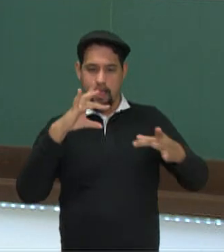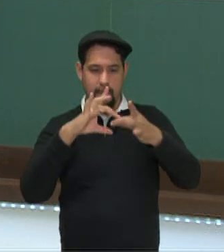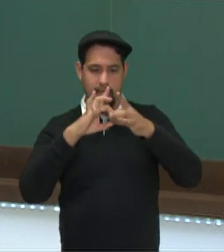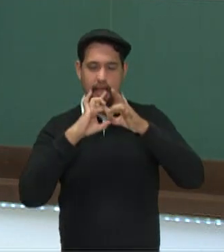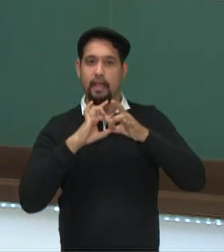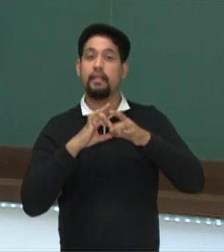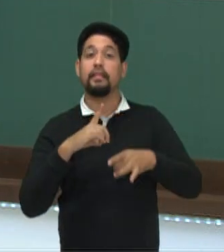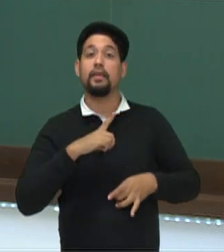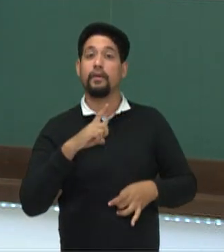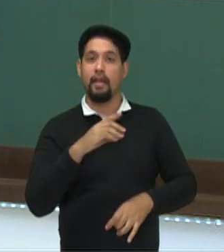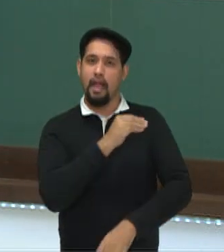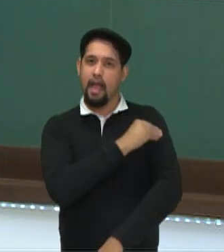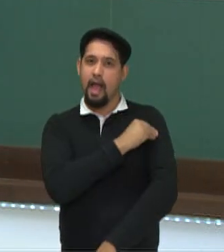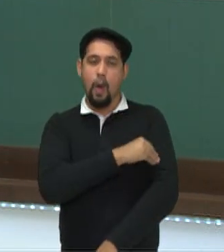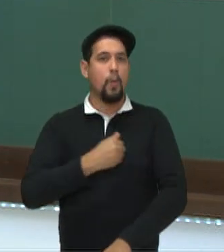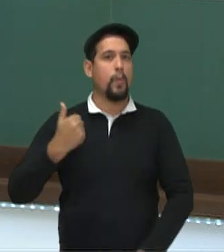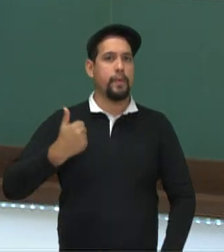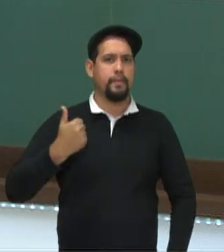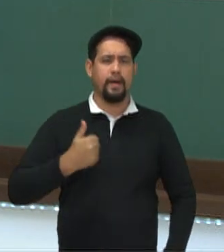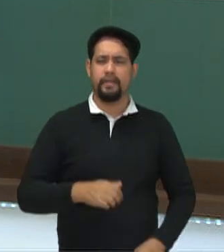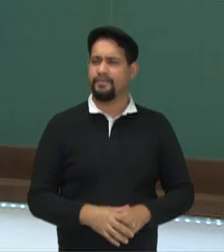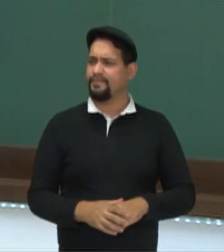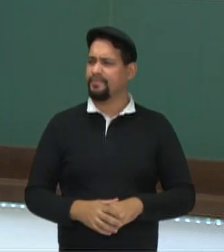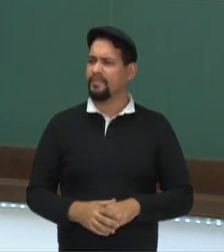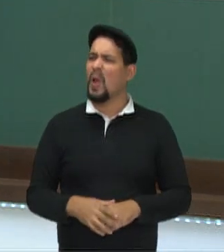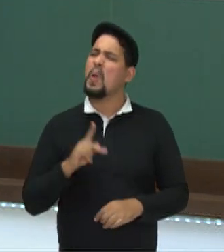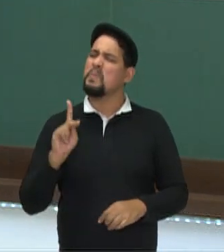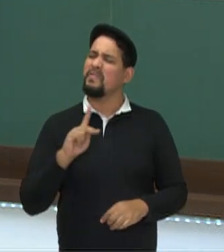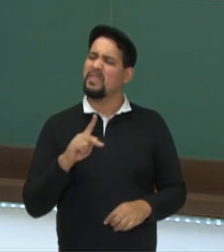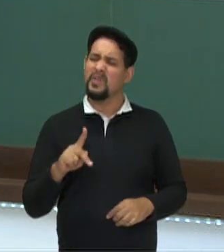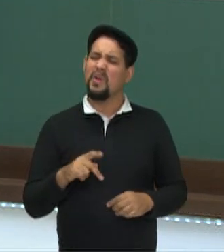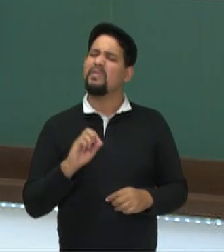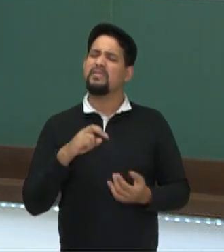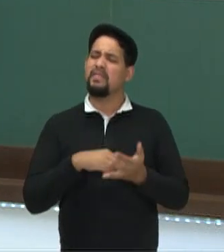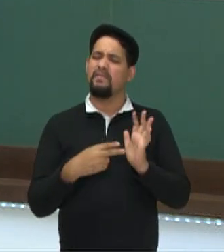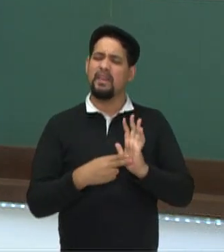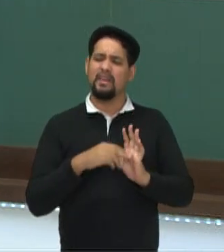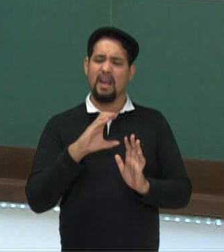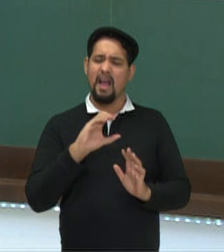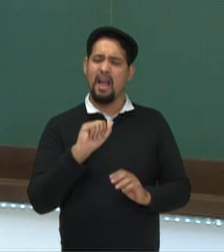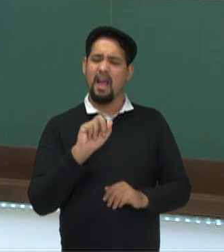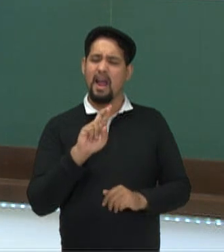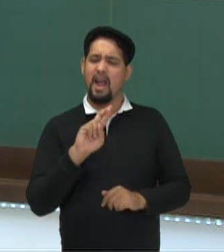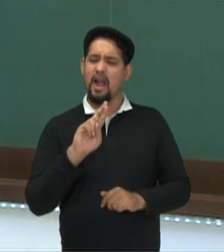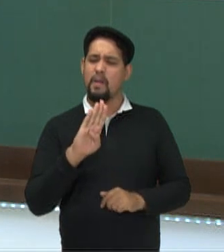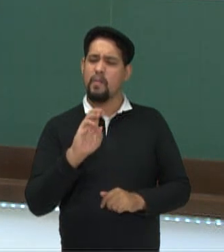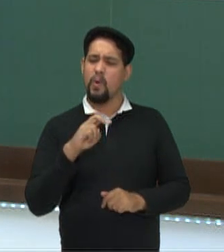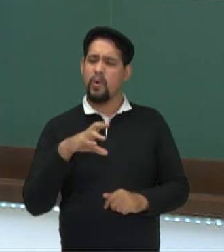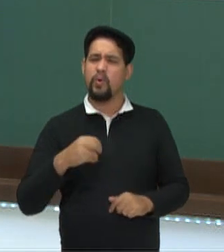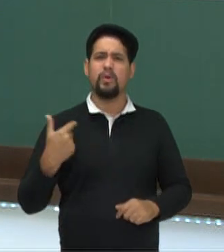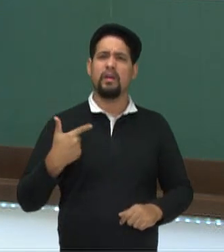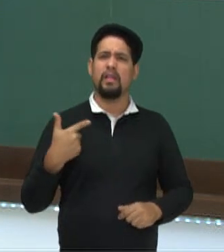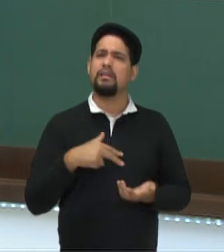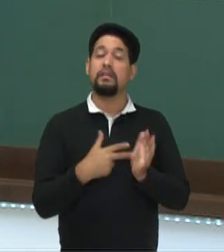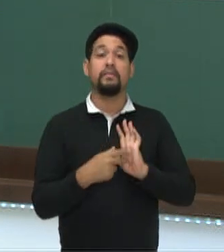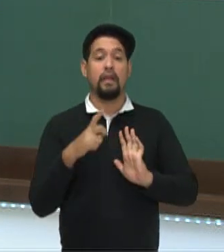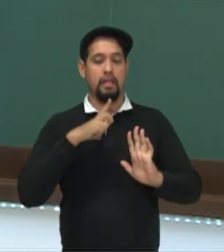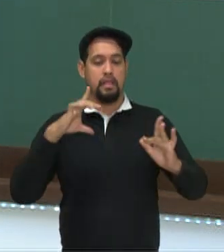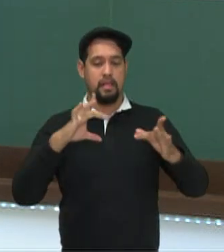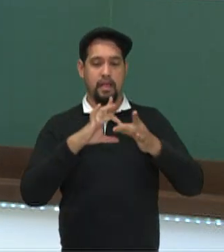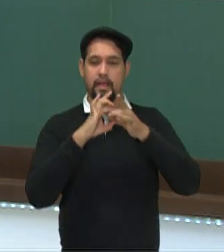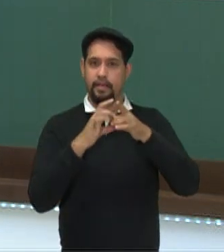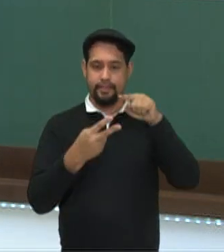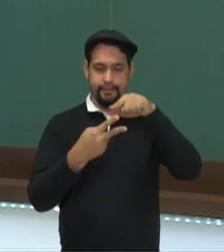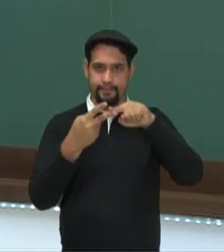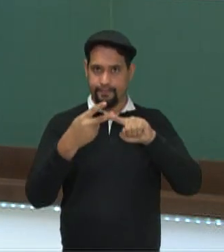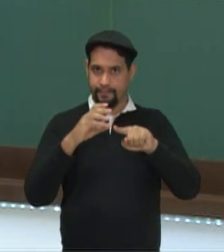temos então um álcool primário. Professor, um carbono secundário. é aquele carbono que está ligado a outros